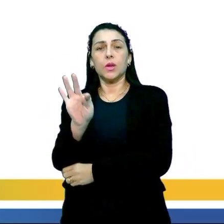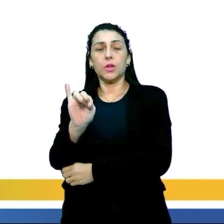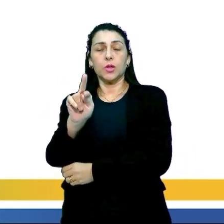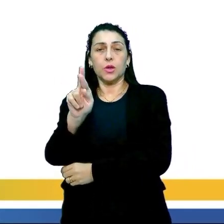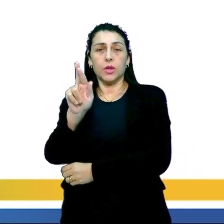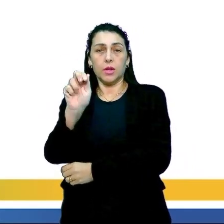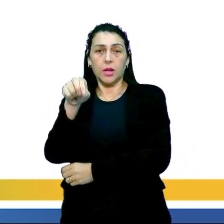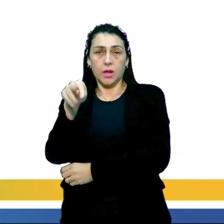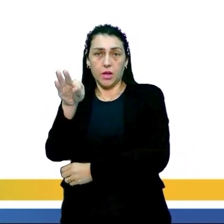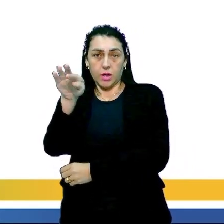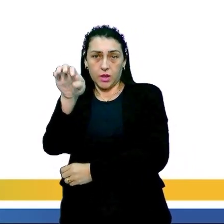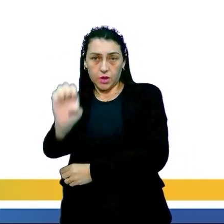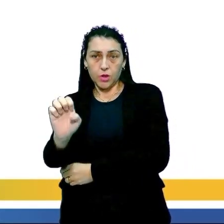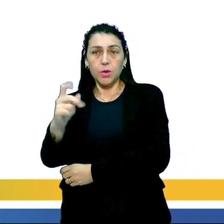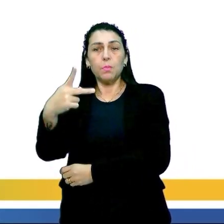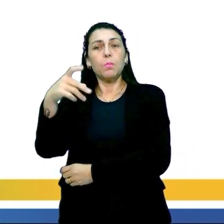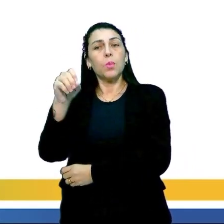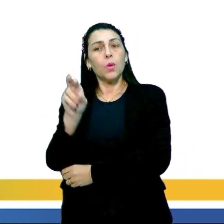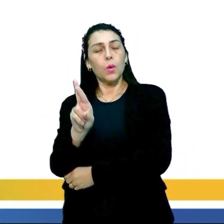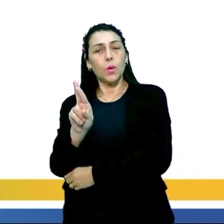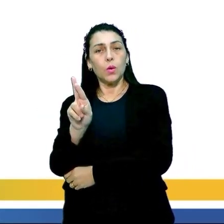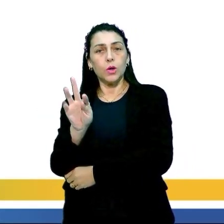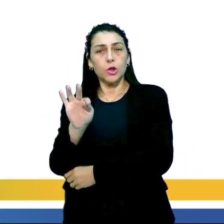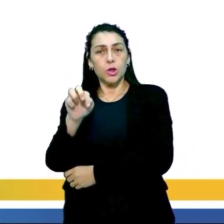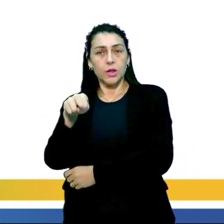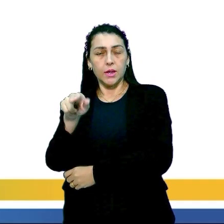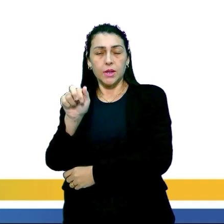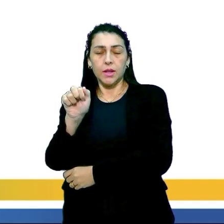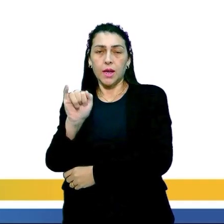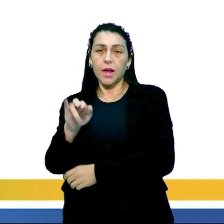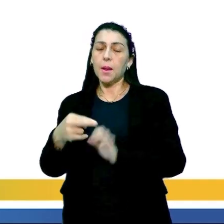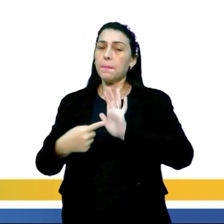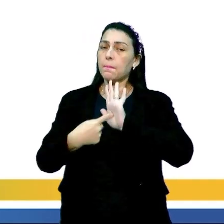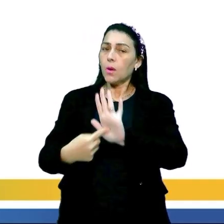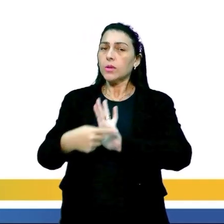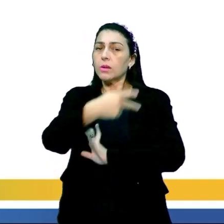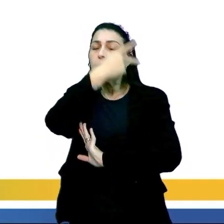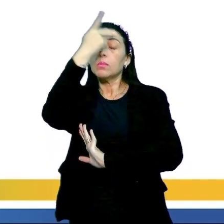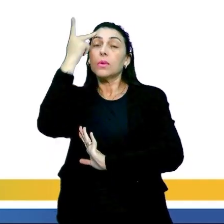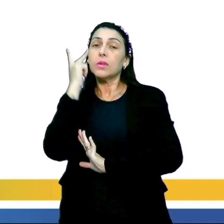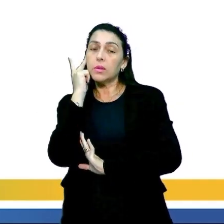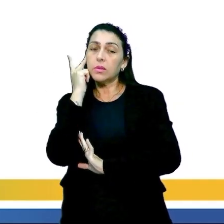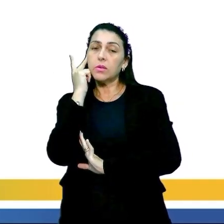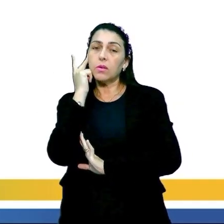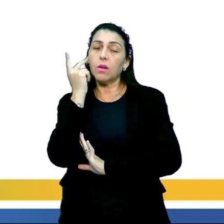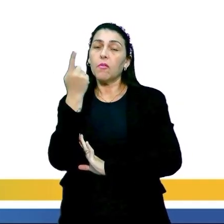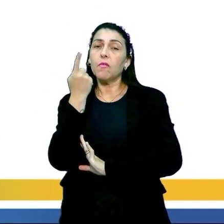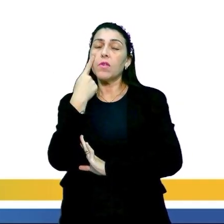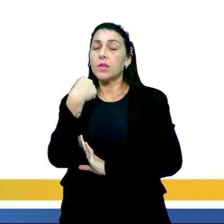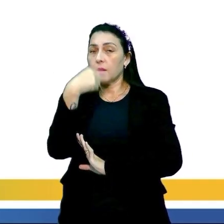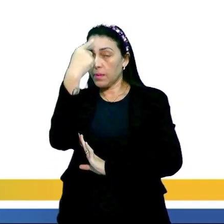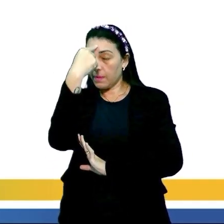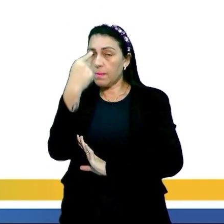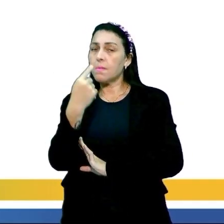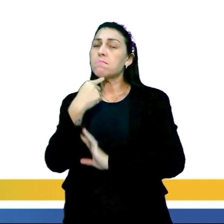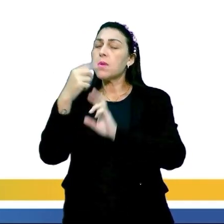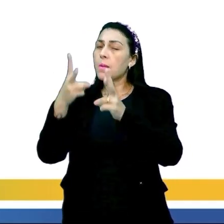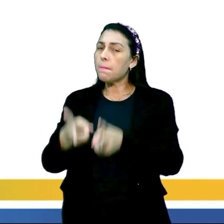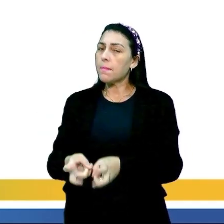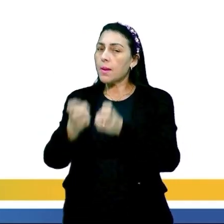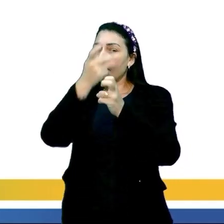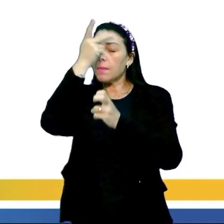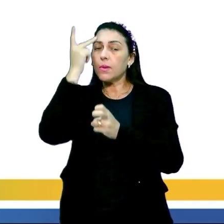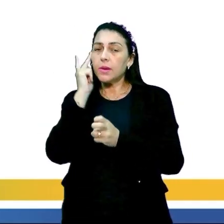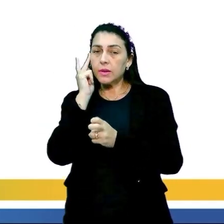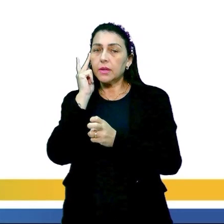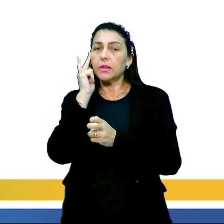Retirantes, de Cândido Portinari. Ela mostra o quê? Pessoas aí, se você olhar essa imagem, você pode ver pessoas que